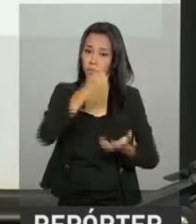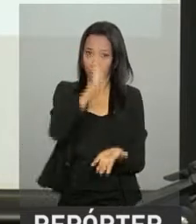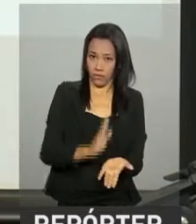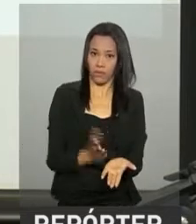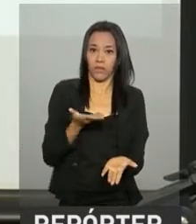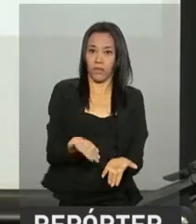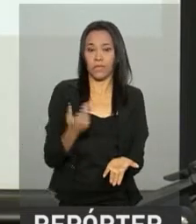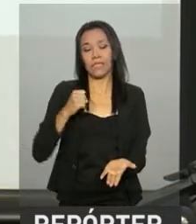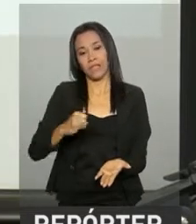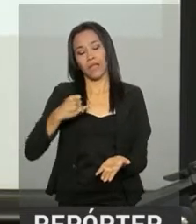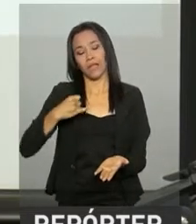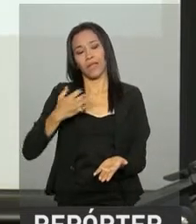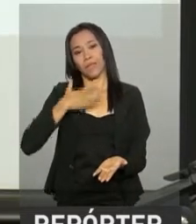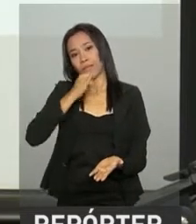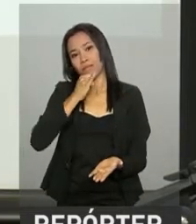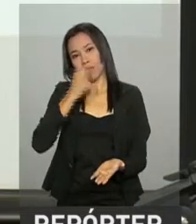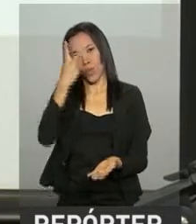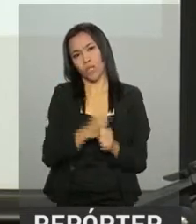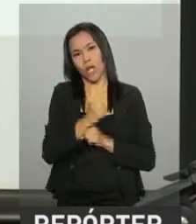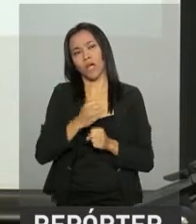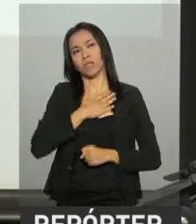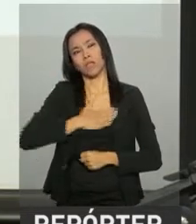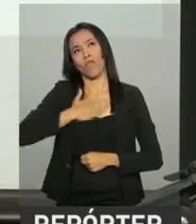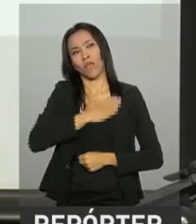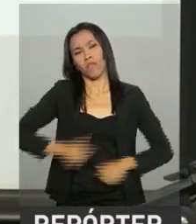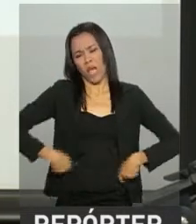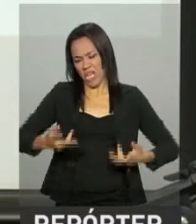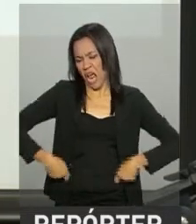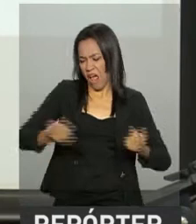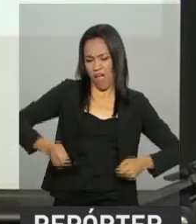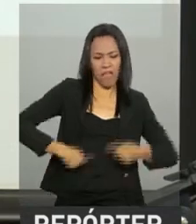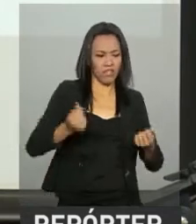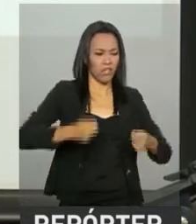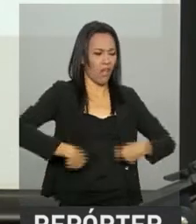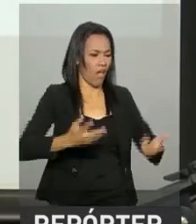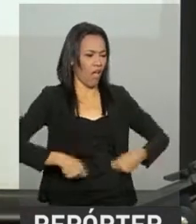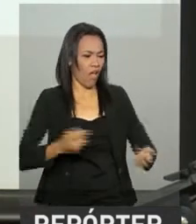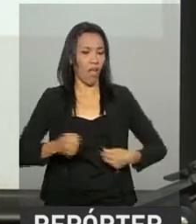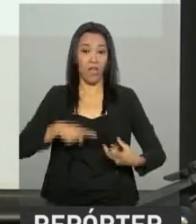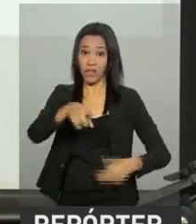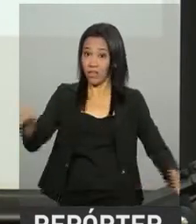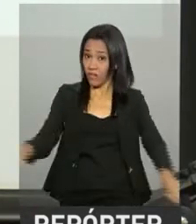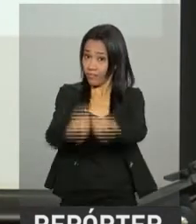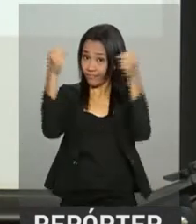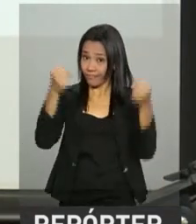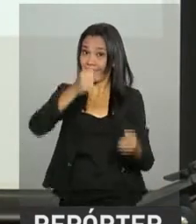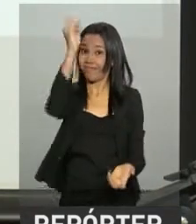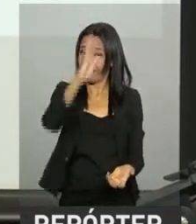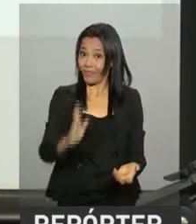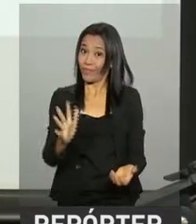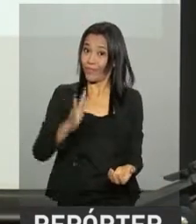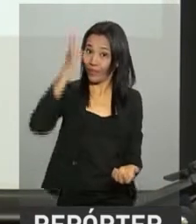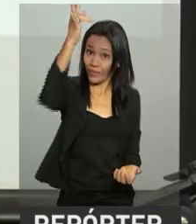extremamente confortável que nestes dois anos eu gastar se é o máximo que pudesse e deixasse um desastre para as futuras